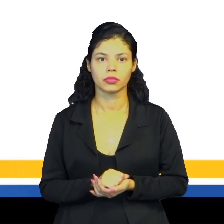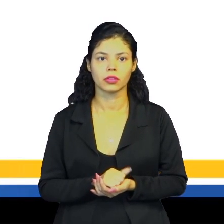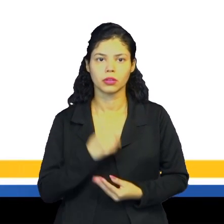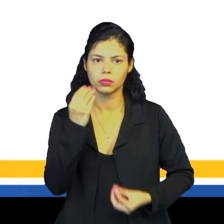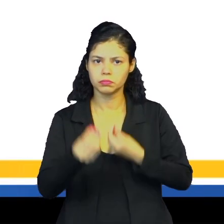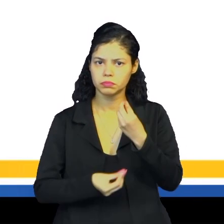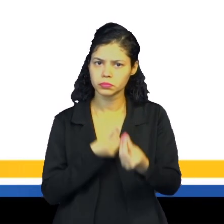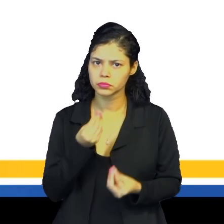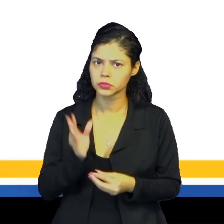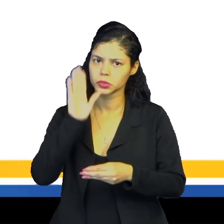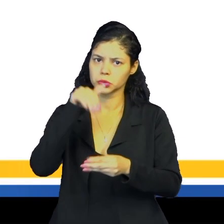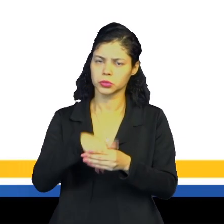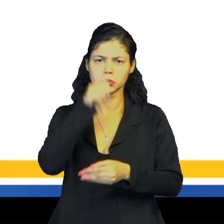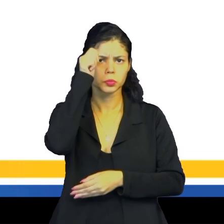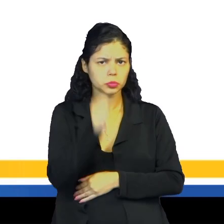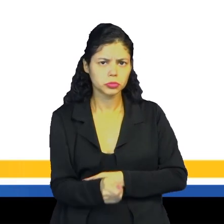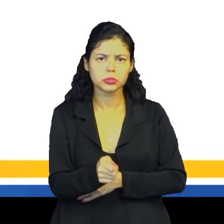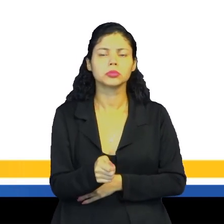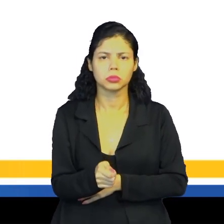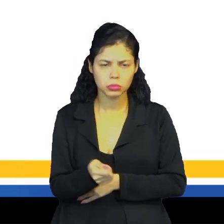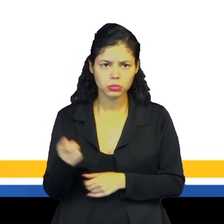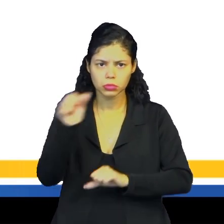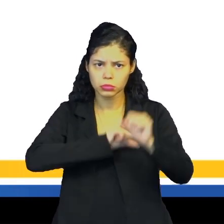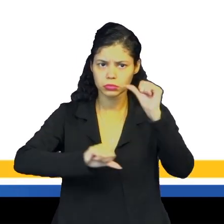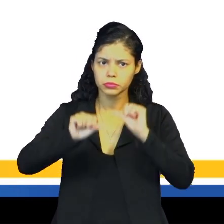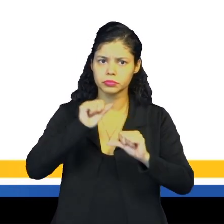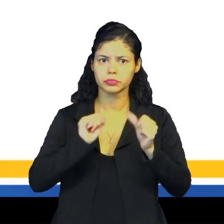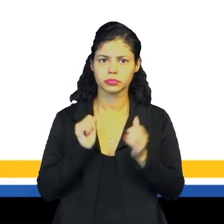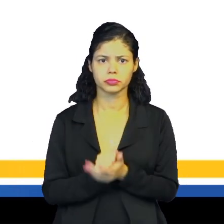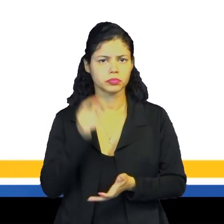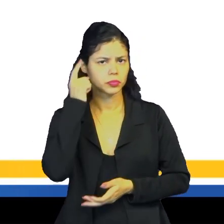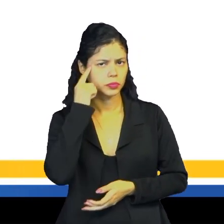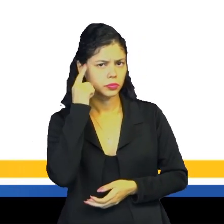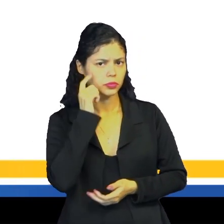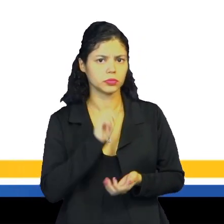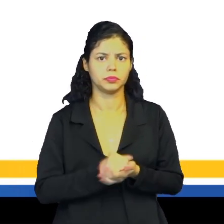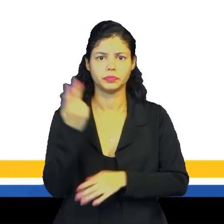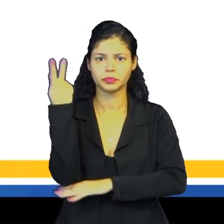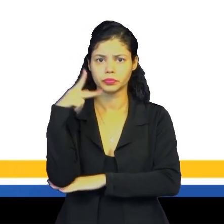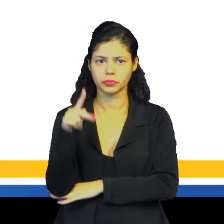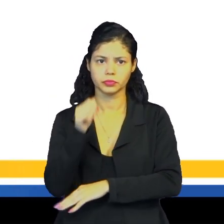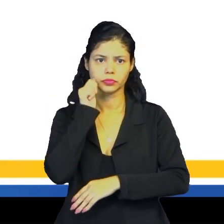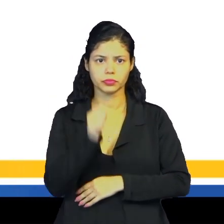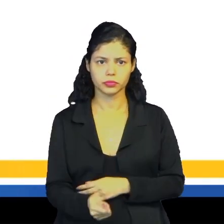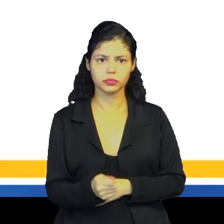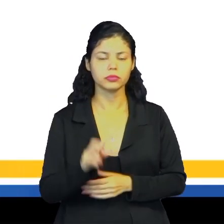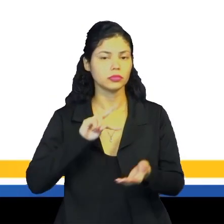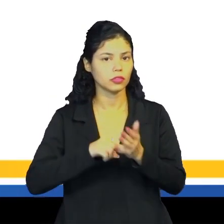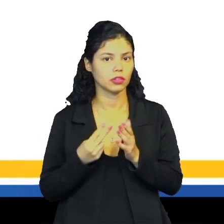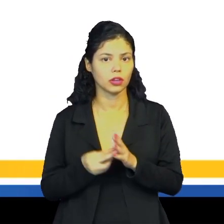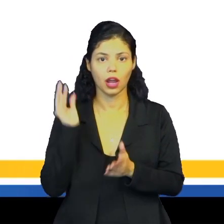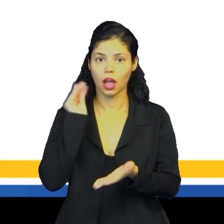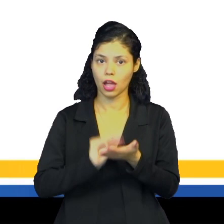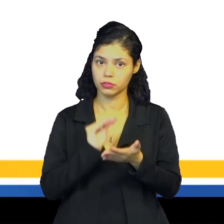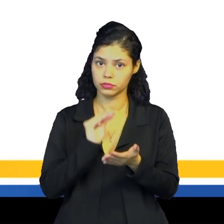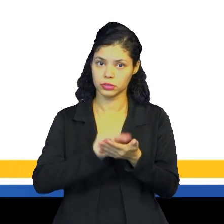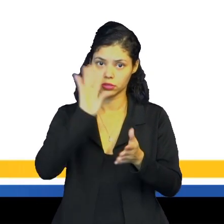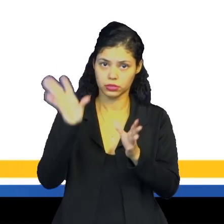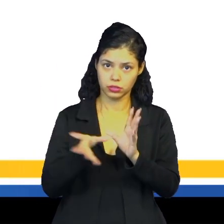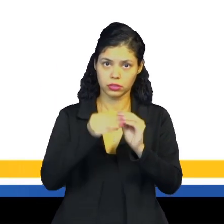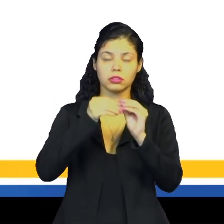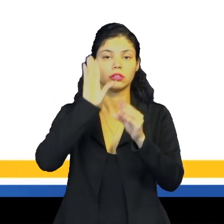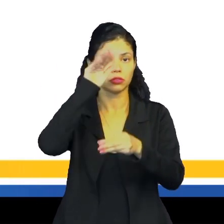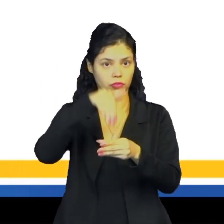Como ficou o voto na ditadura militar? Ao contrário do que muitos pensam, né, o período da ditadura não significou a ausência completa